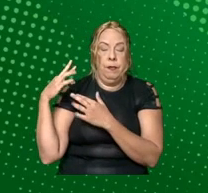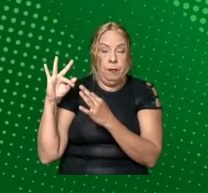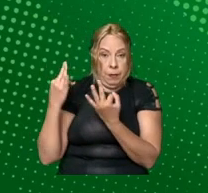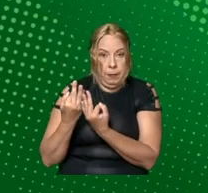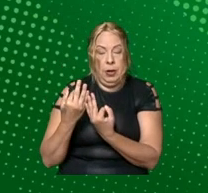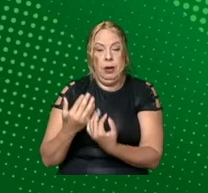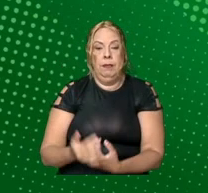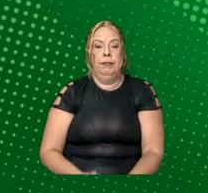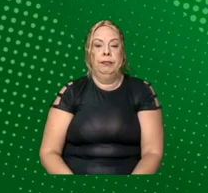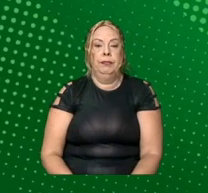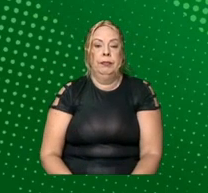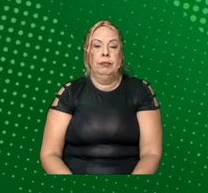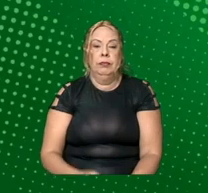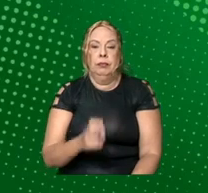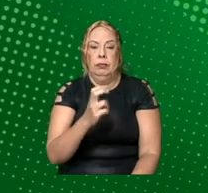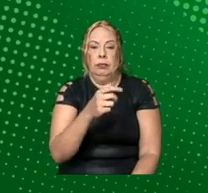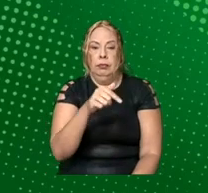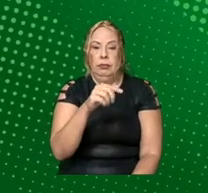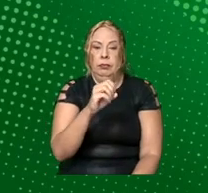Regional Laranjeiras. Parabéns.